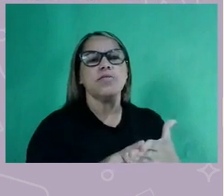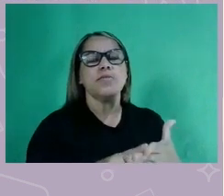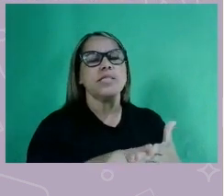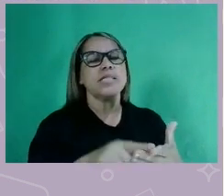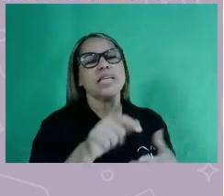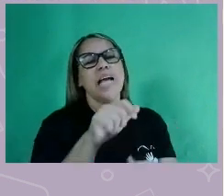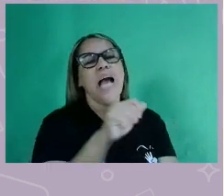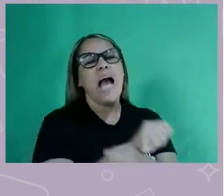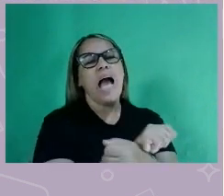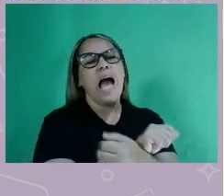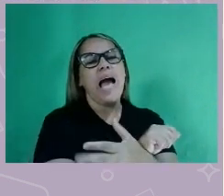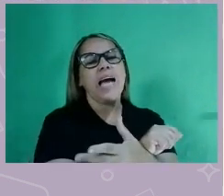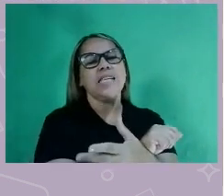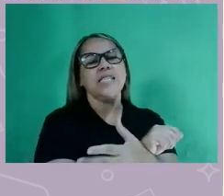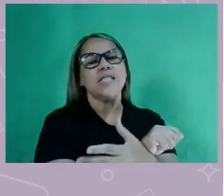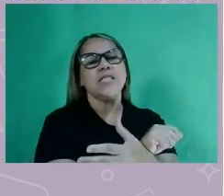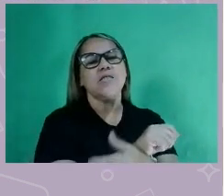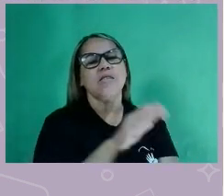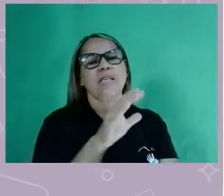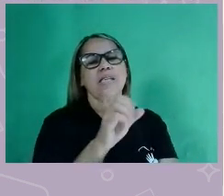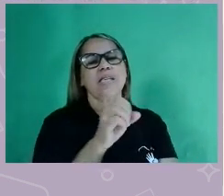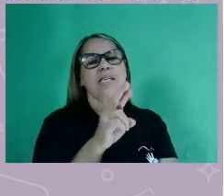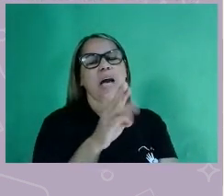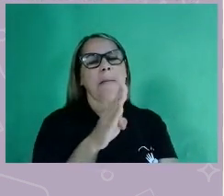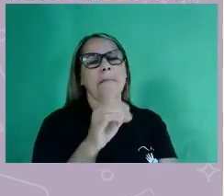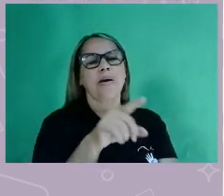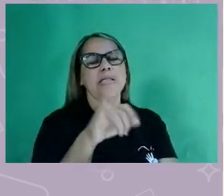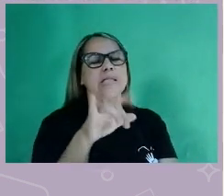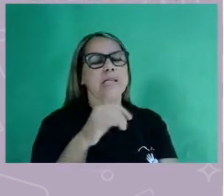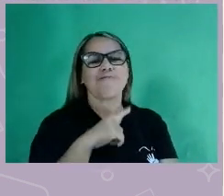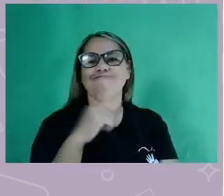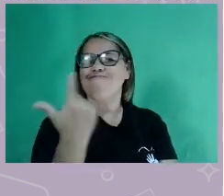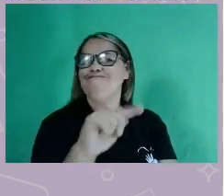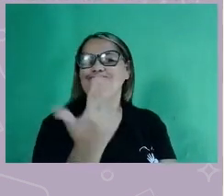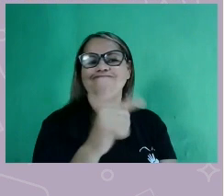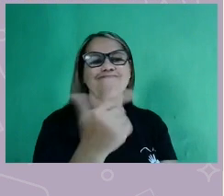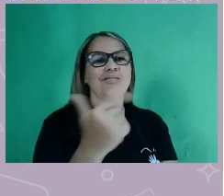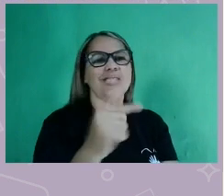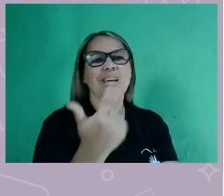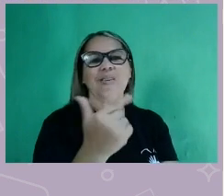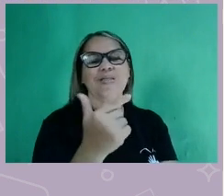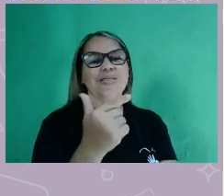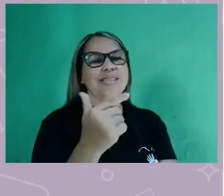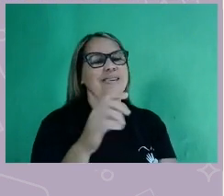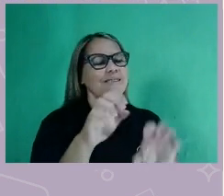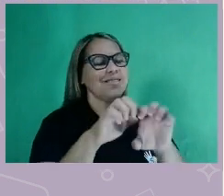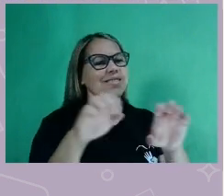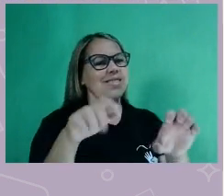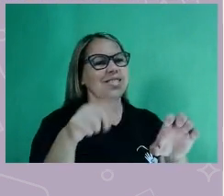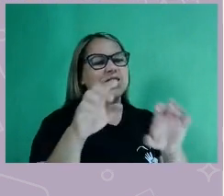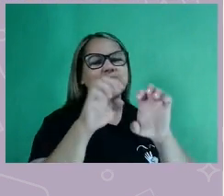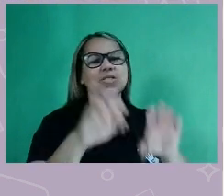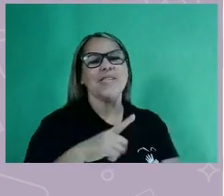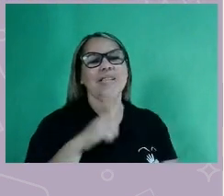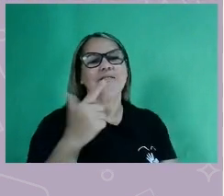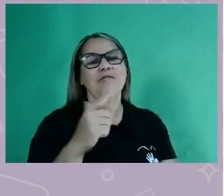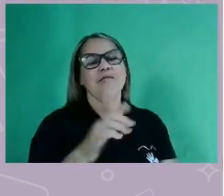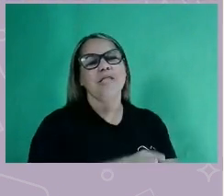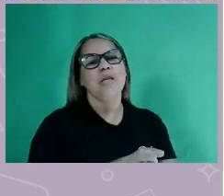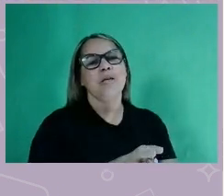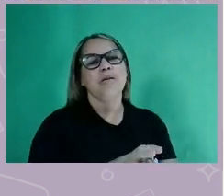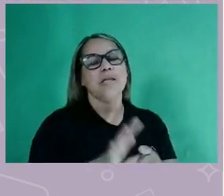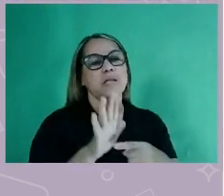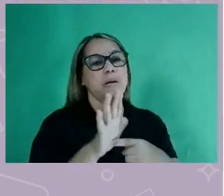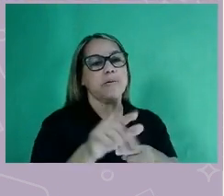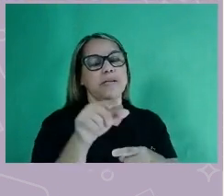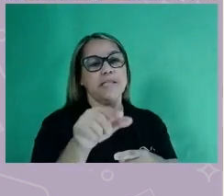carboxílico nós não temos aqui nessa estrutura o ácido carboxílico que tem essa representação C